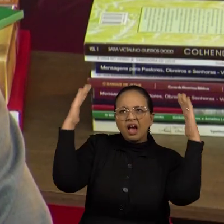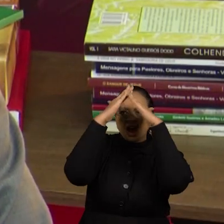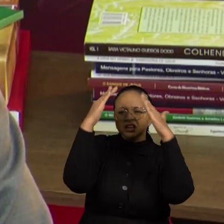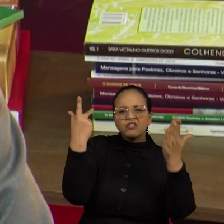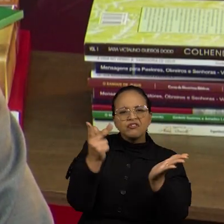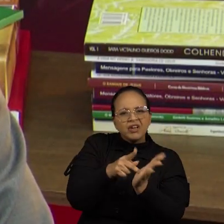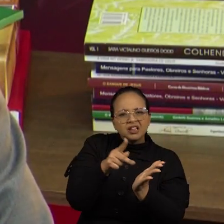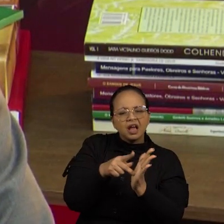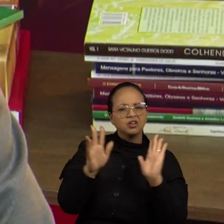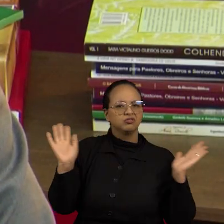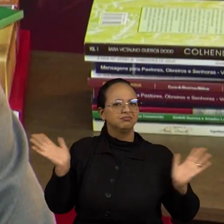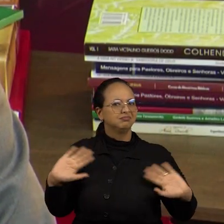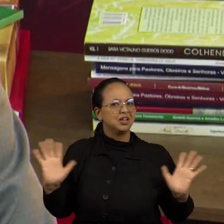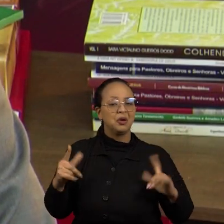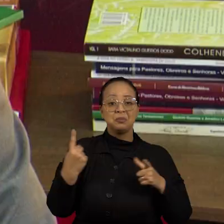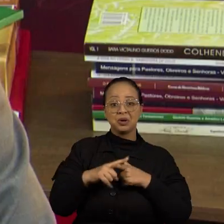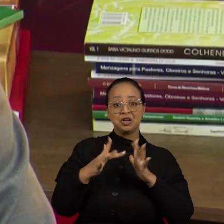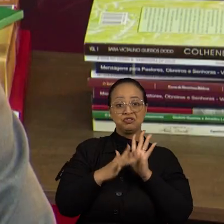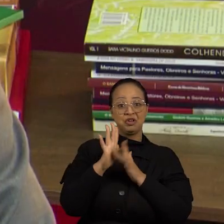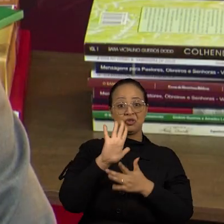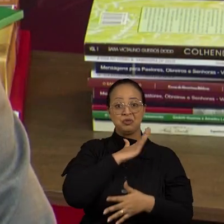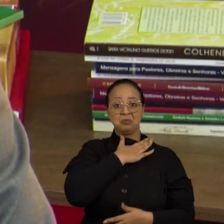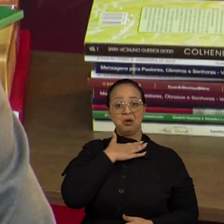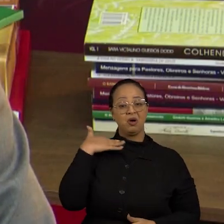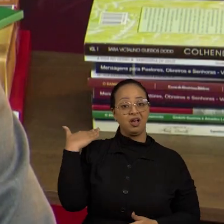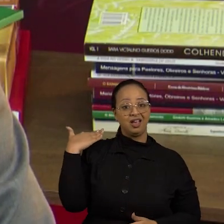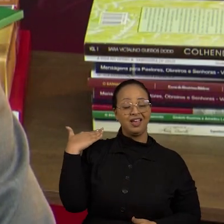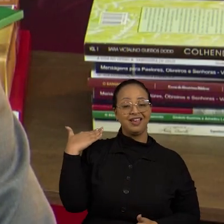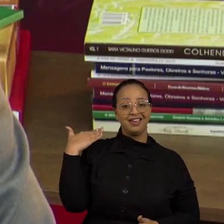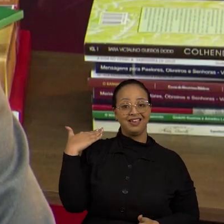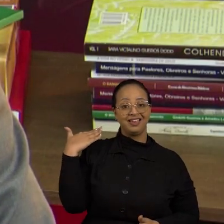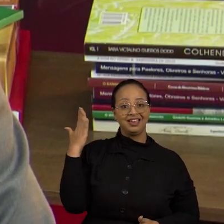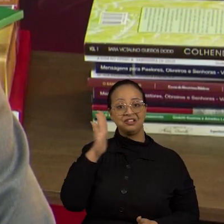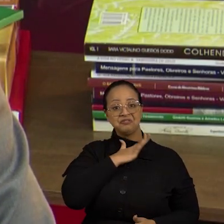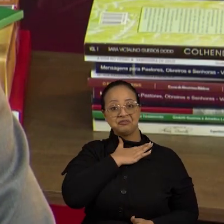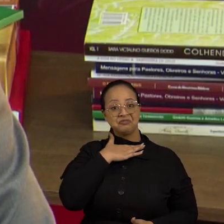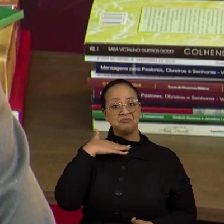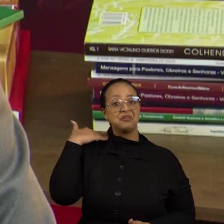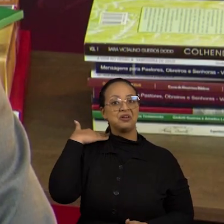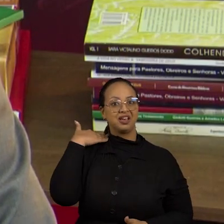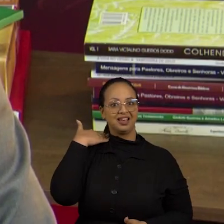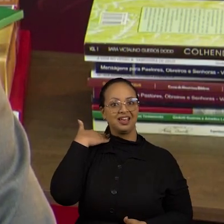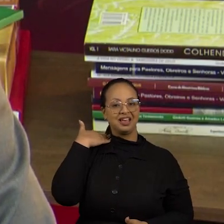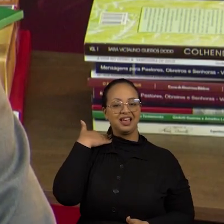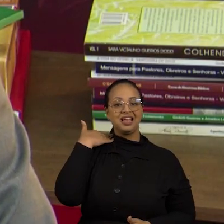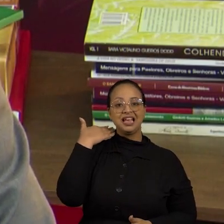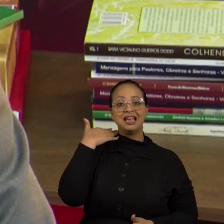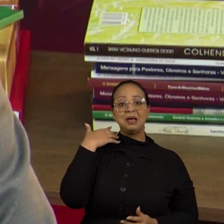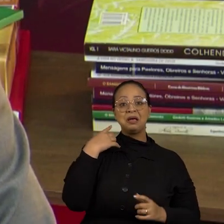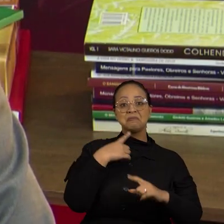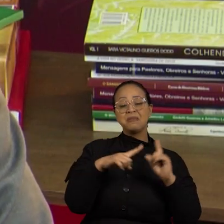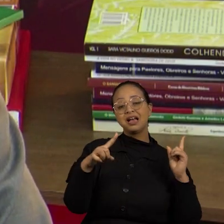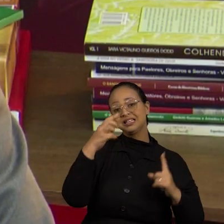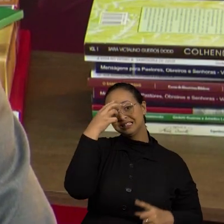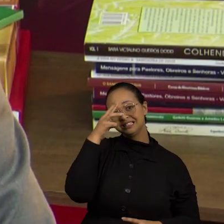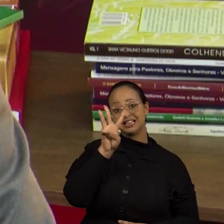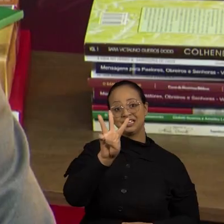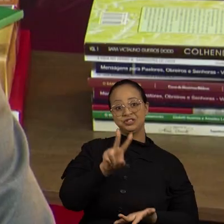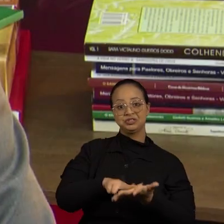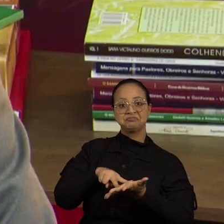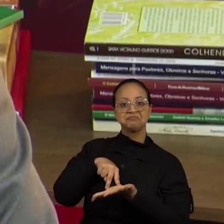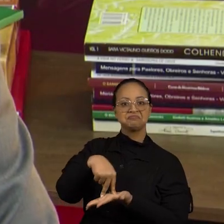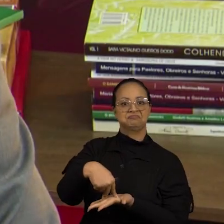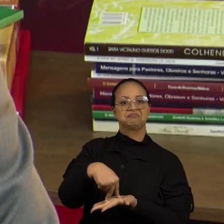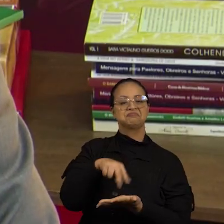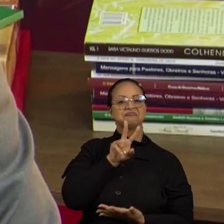ressurreição do Senhor Jesus, uma casa ela foi erguida novamente, mas agora uma igreja como corpo de